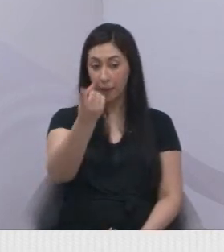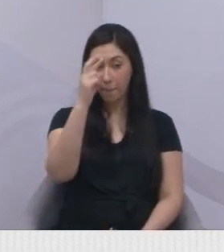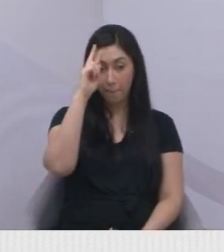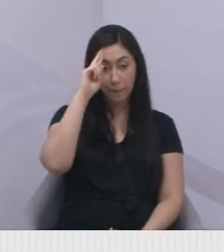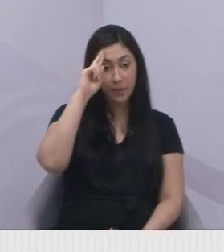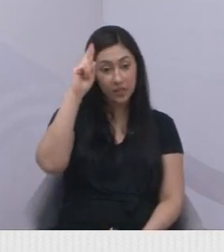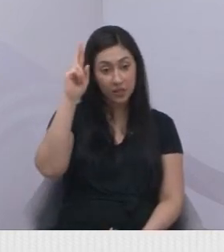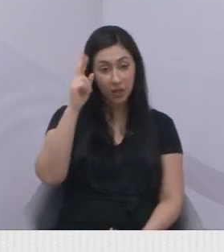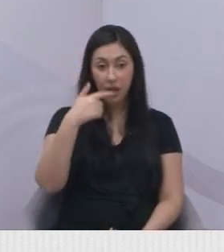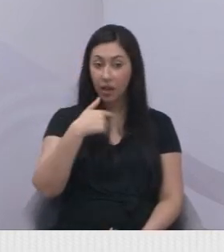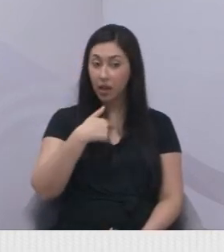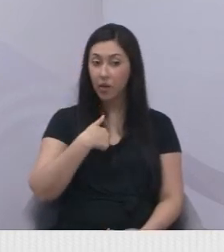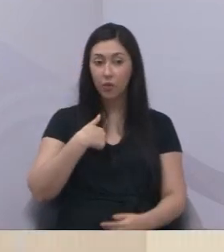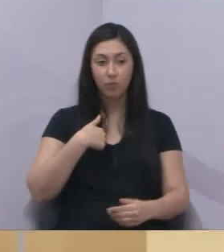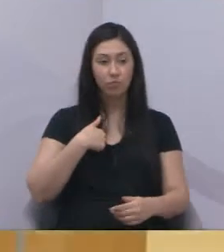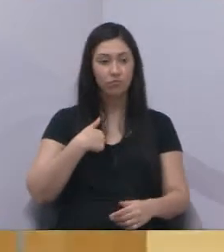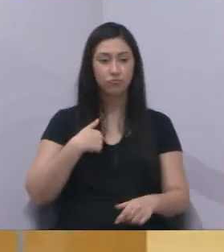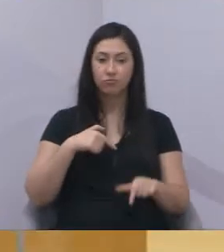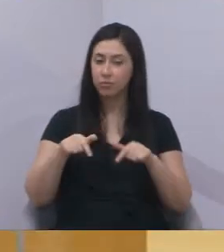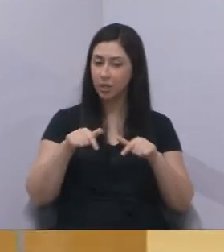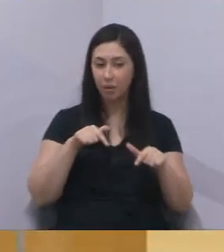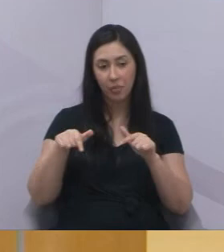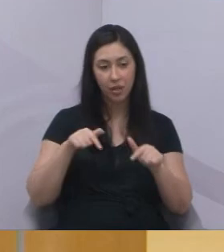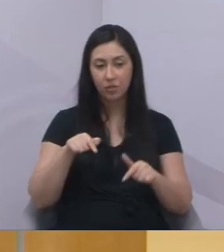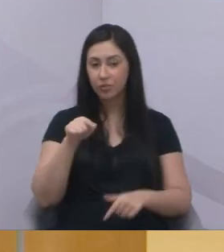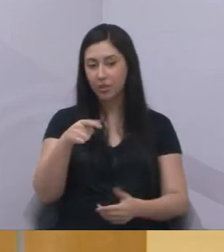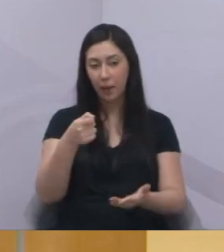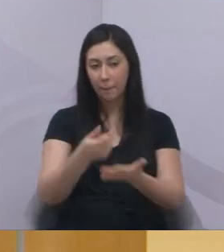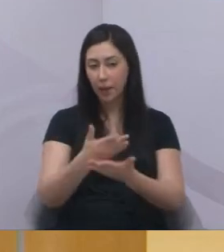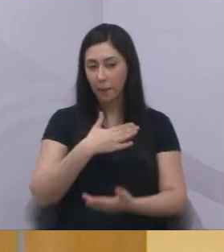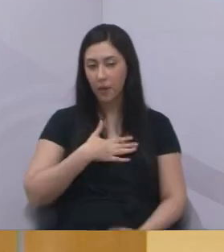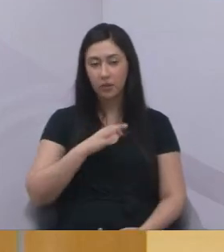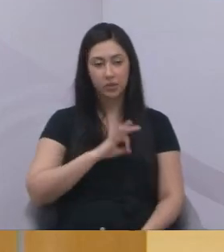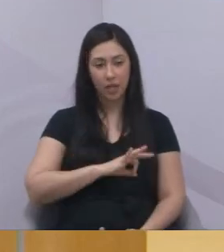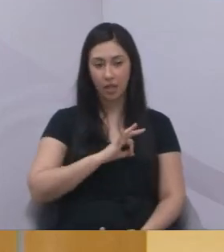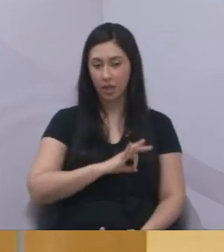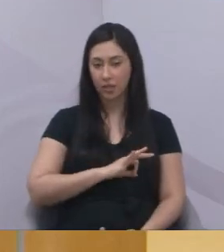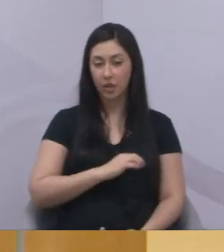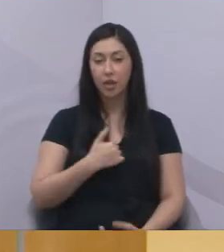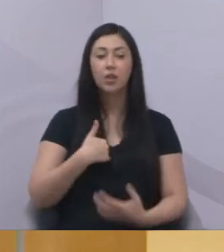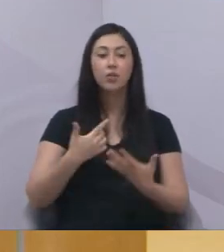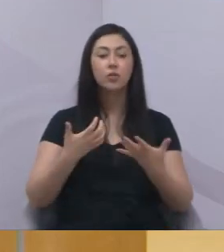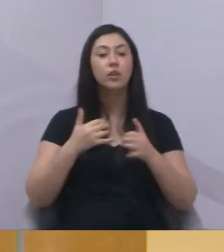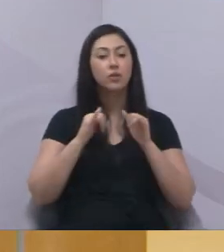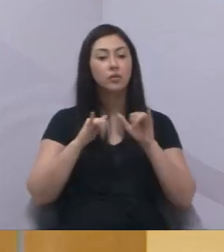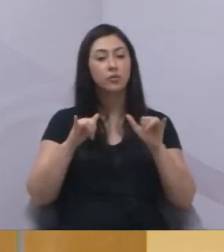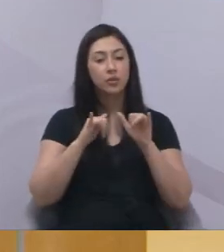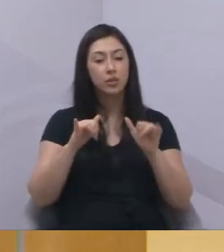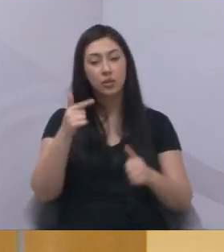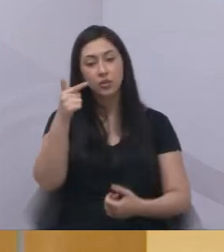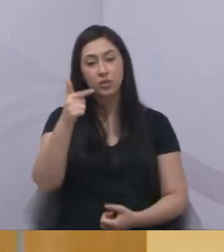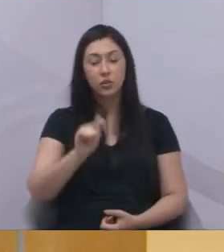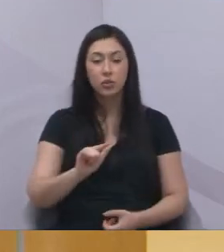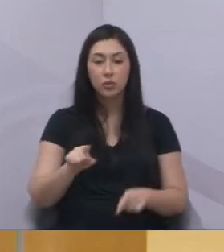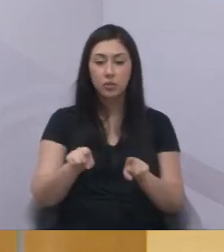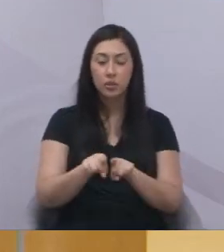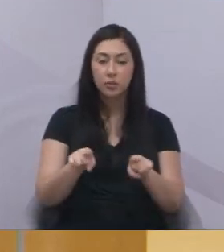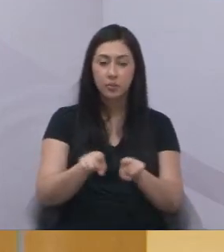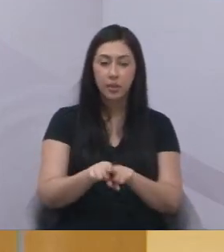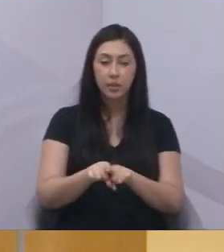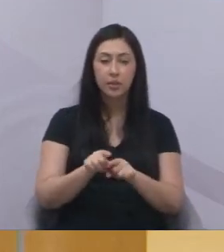eu sou seus funcionários, vocês que pagam meu salário. Então, já quero repetir aqui, também